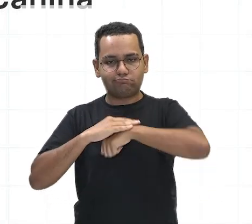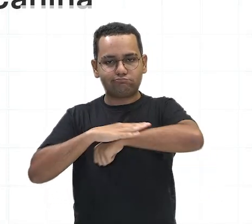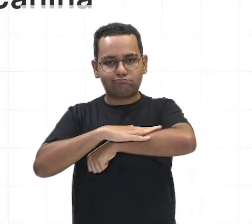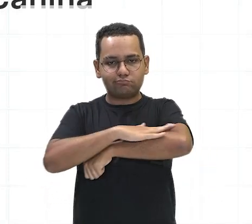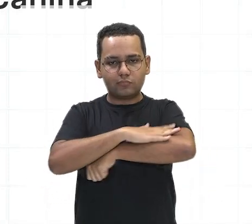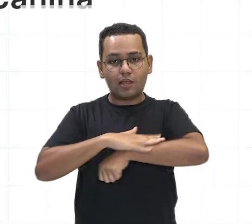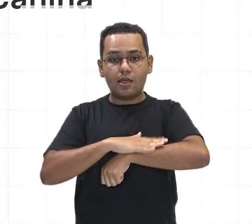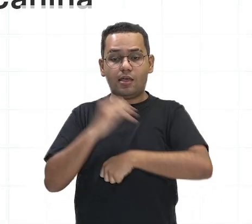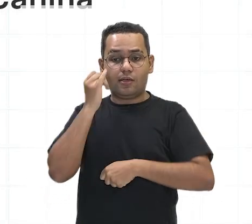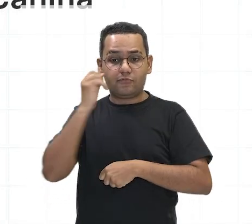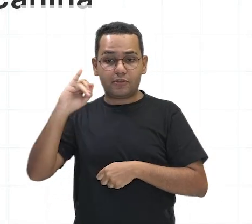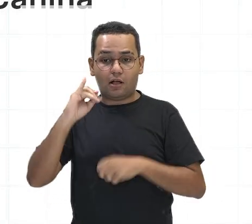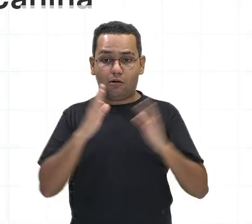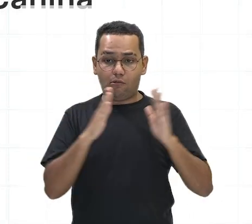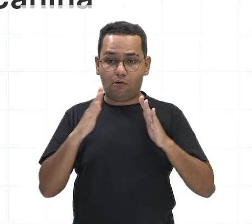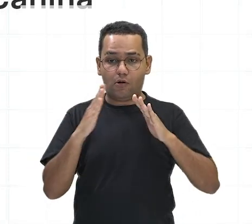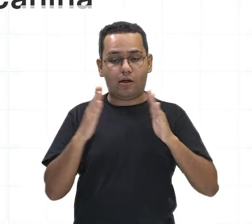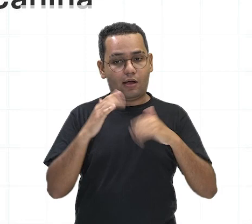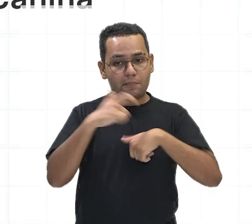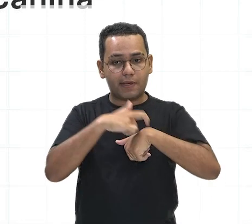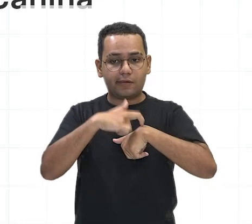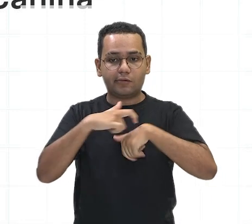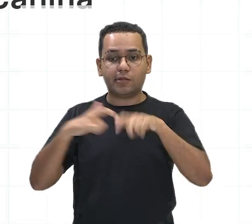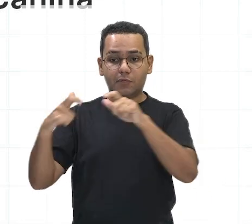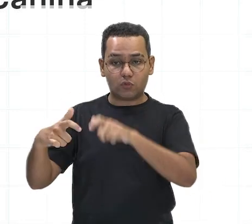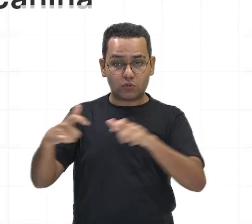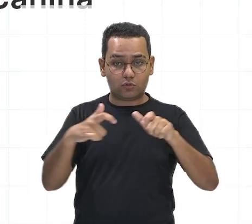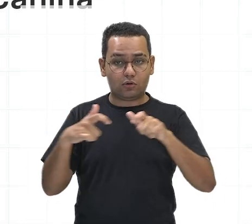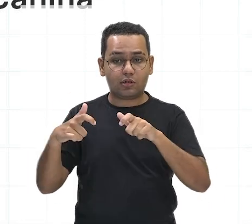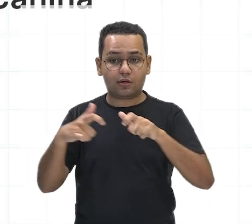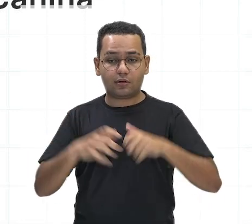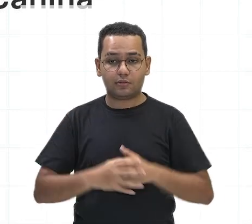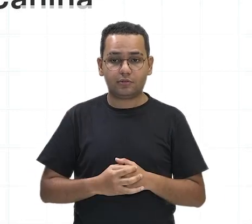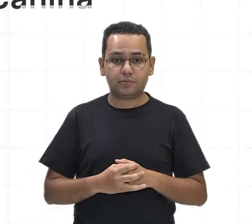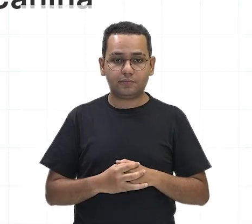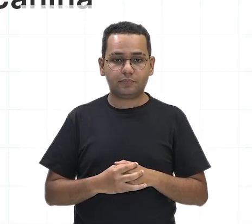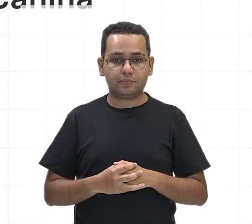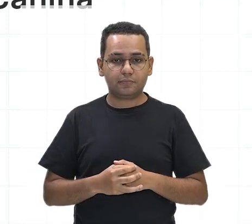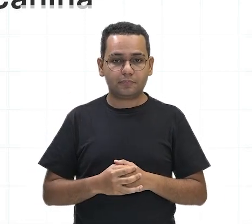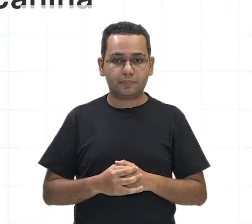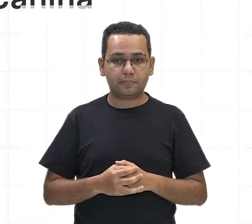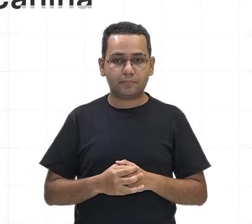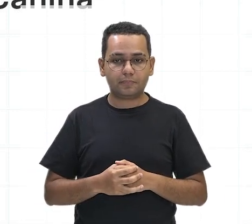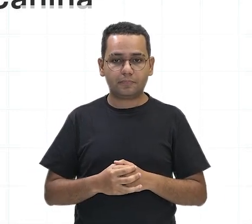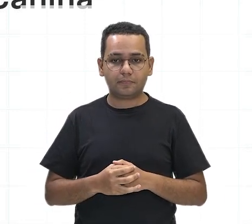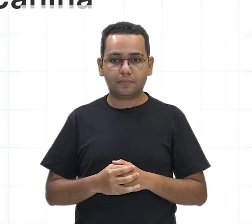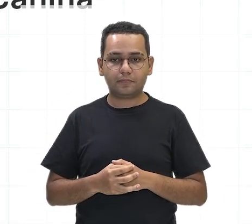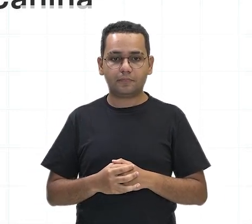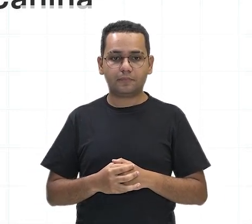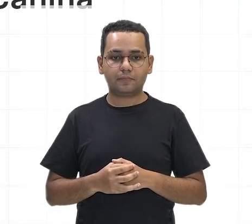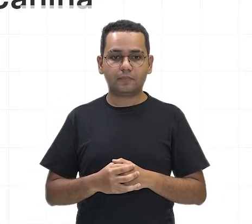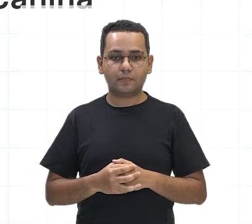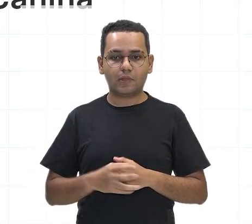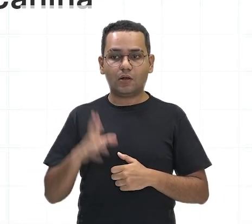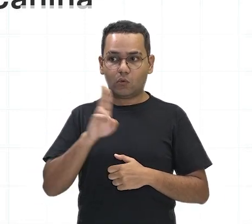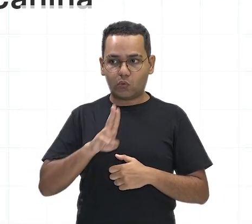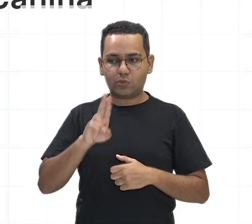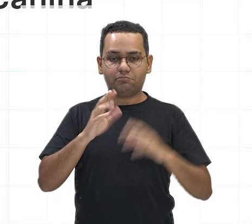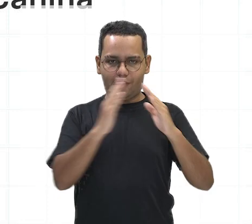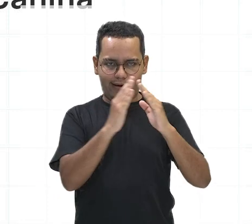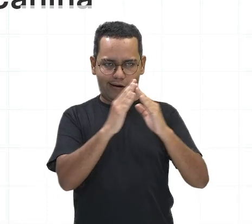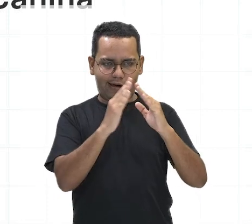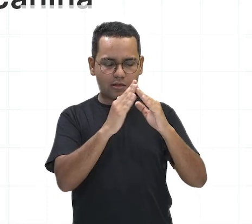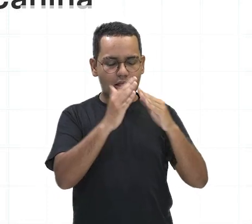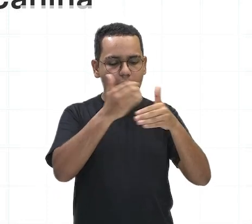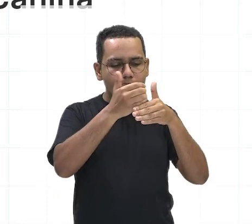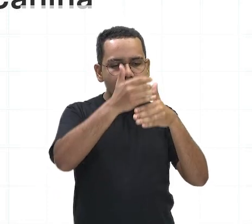evitar os horários e ambientes onde esses vetores possam ter atividade, a utilização de mosquiteiros